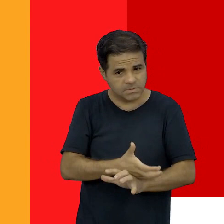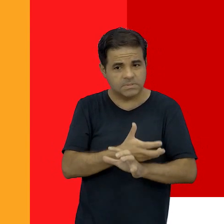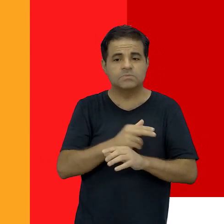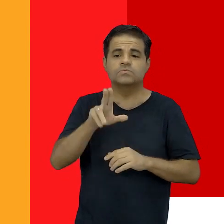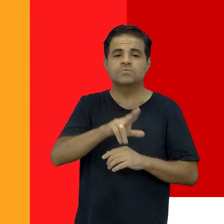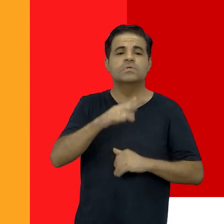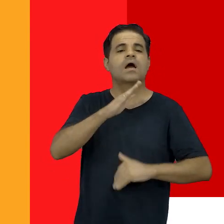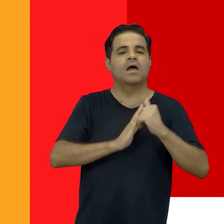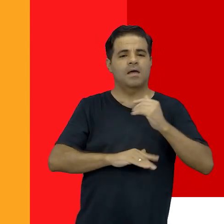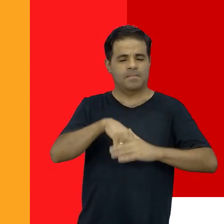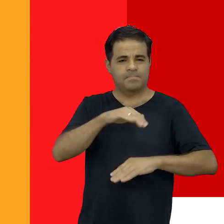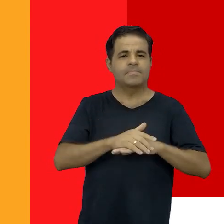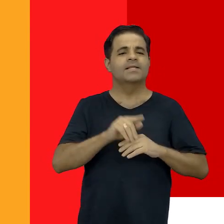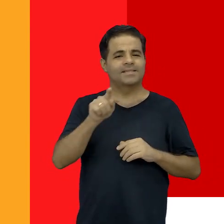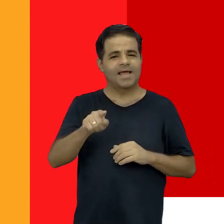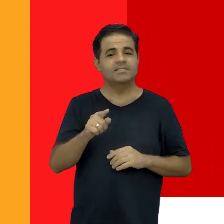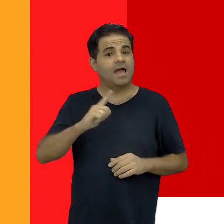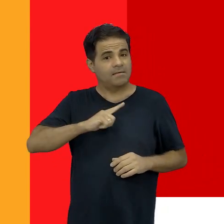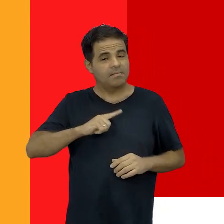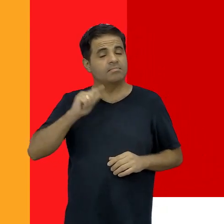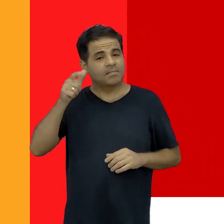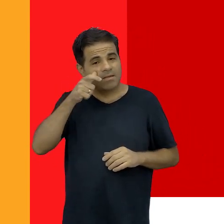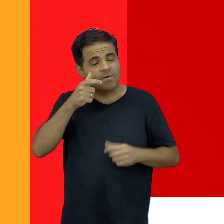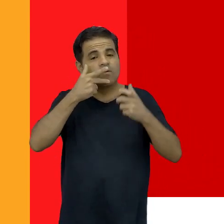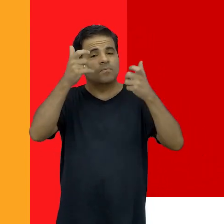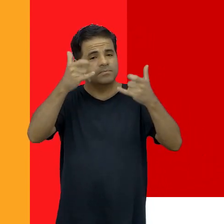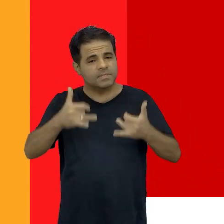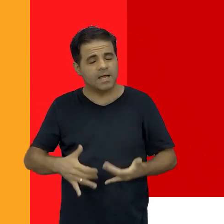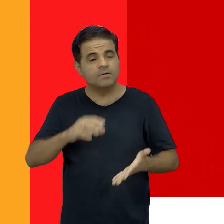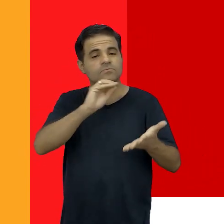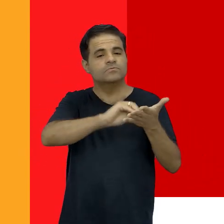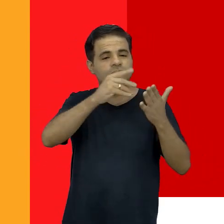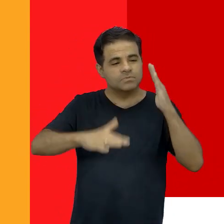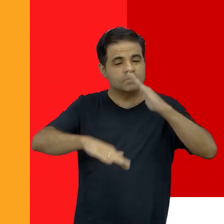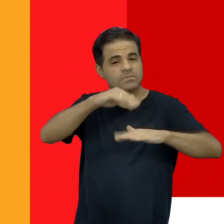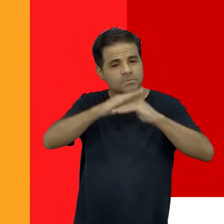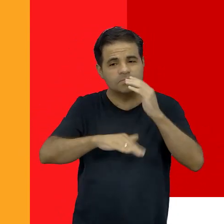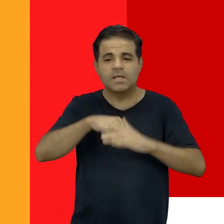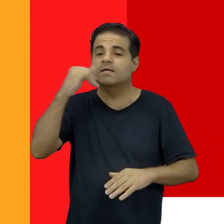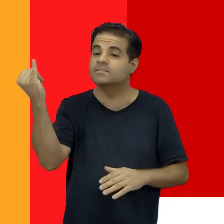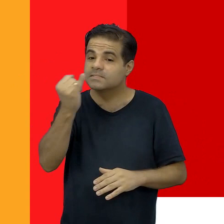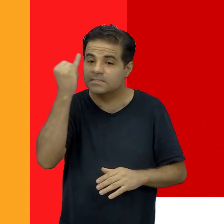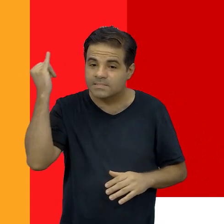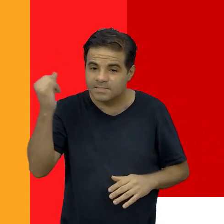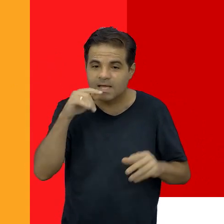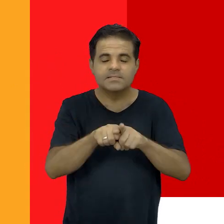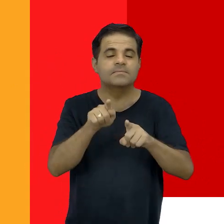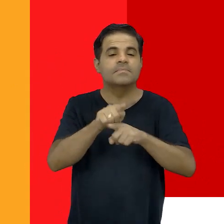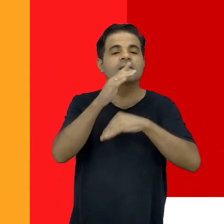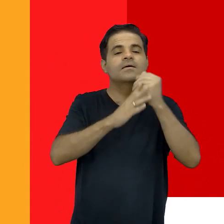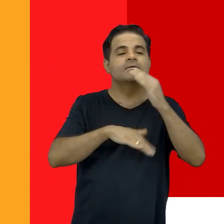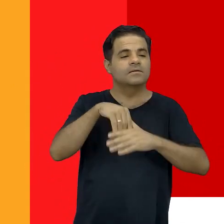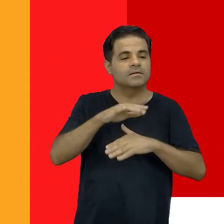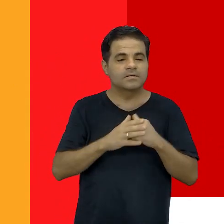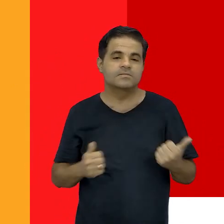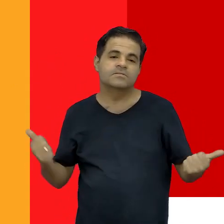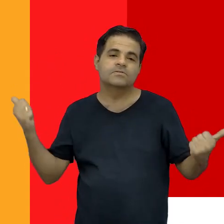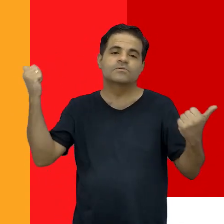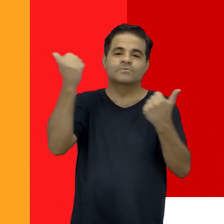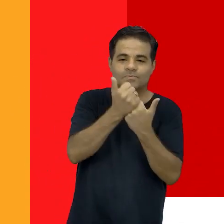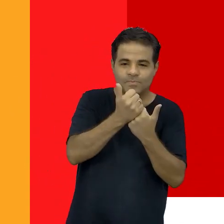de habilidades. E aqui nós vamos falar um pouquinho do currículo, das habilidades essenciais e das habilidades de